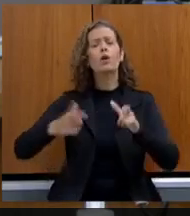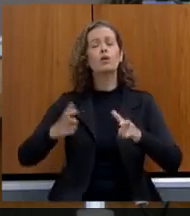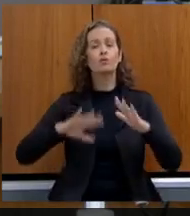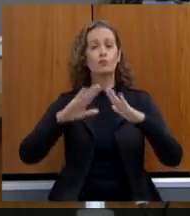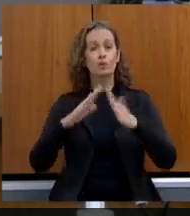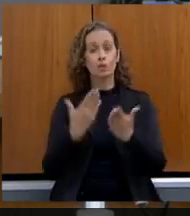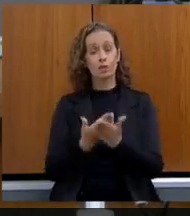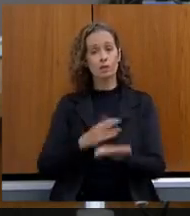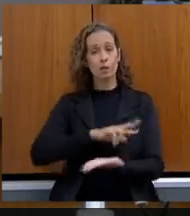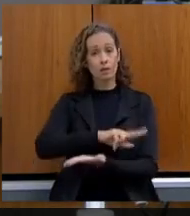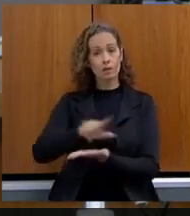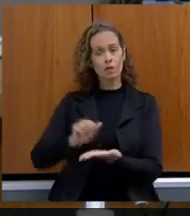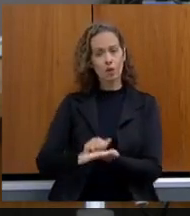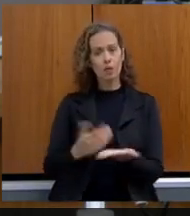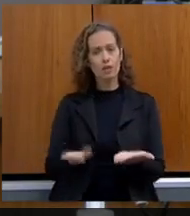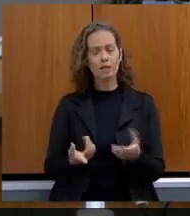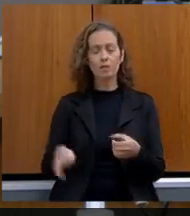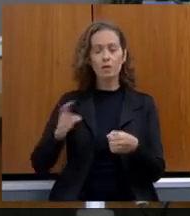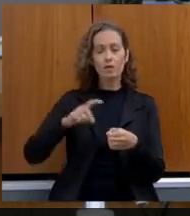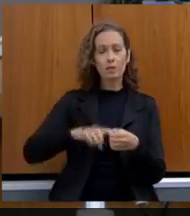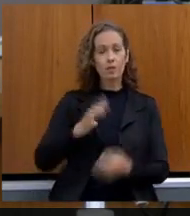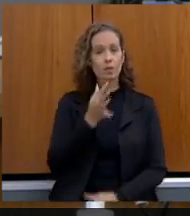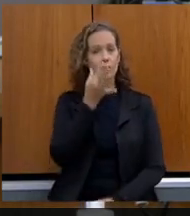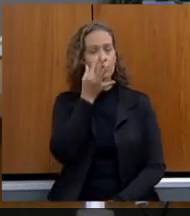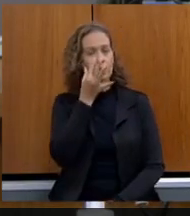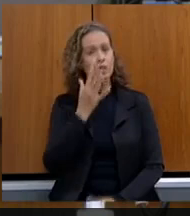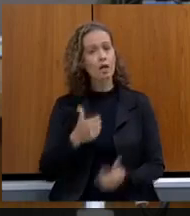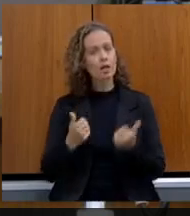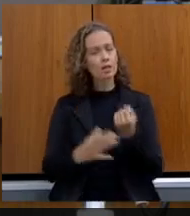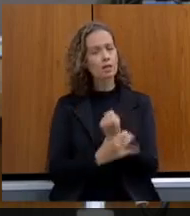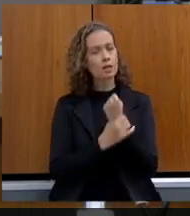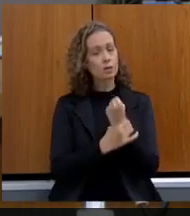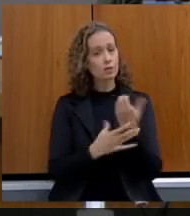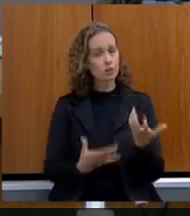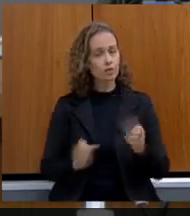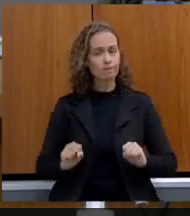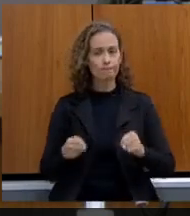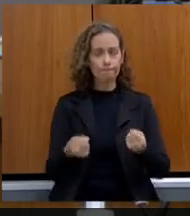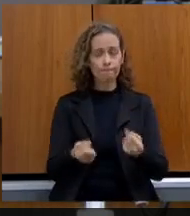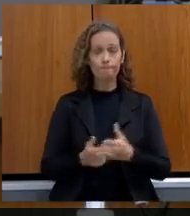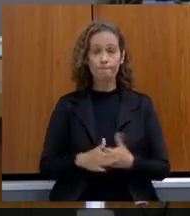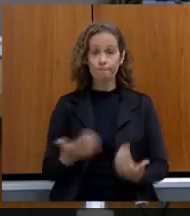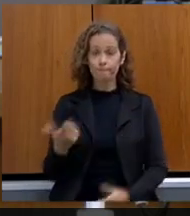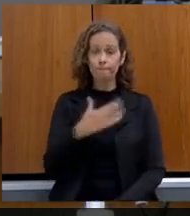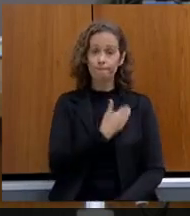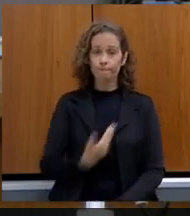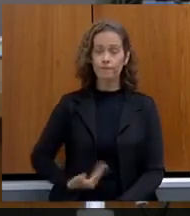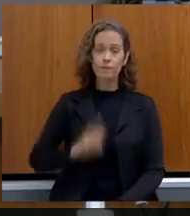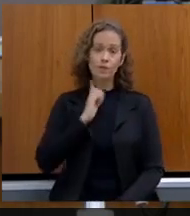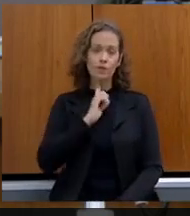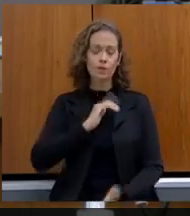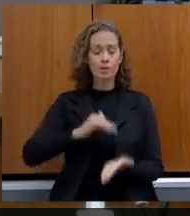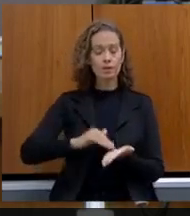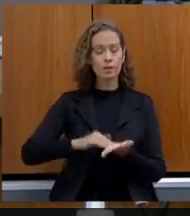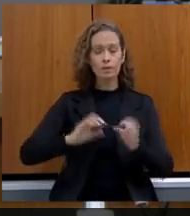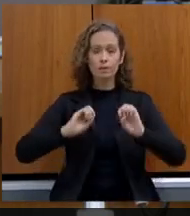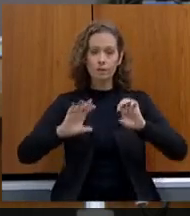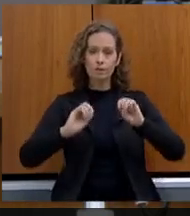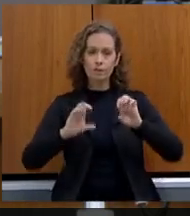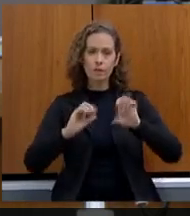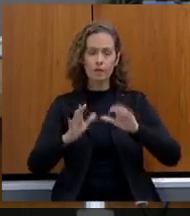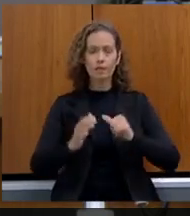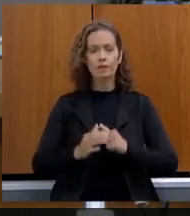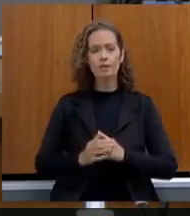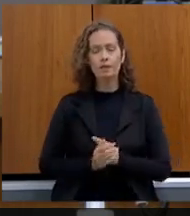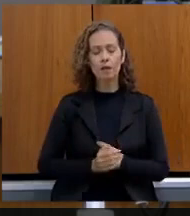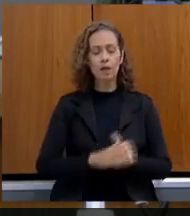propiciar esse retorno Segura as aulas presenciais mais uma vez o governo de Minas a Secretaria de Estado de Educação nunca